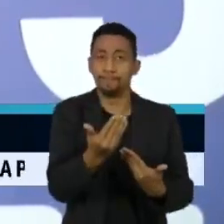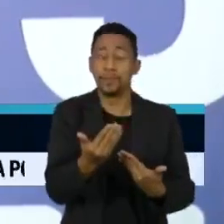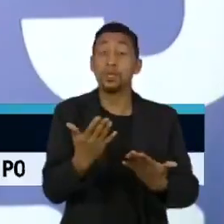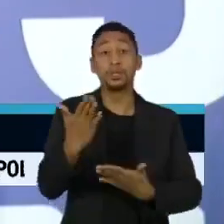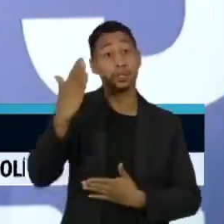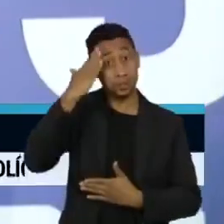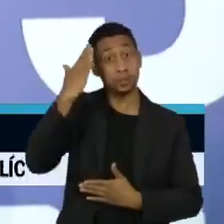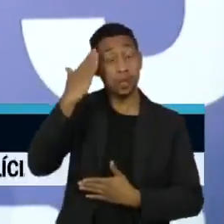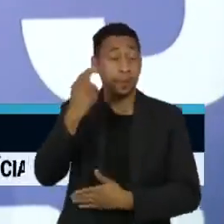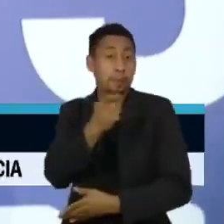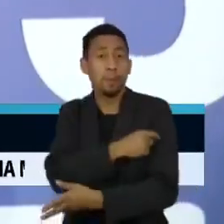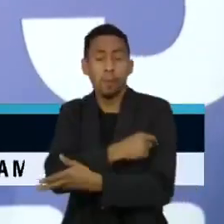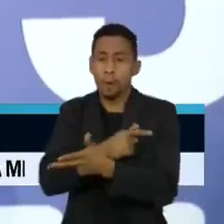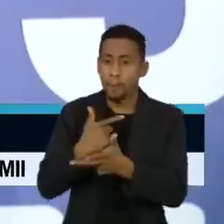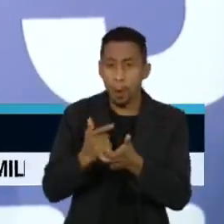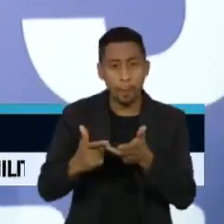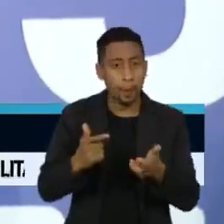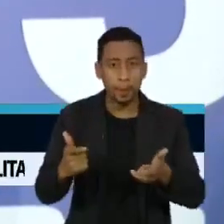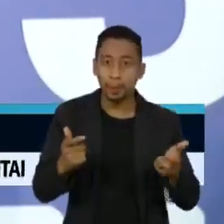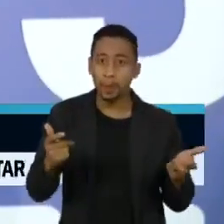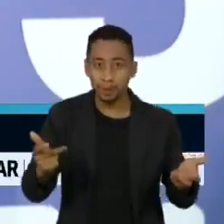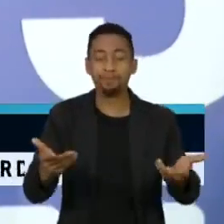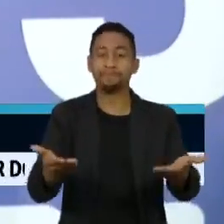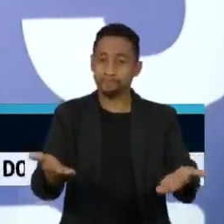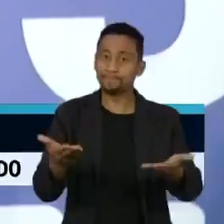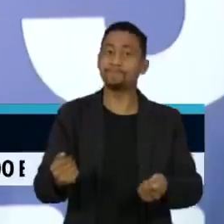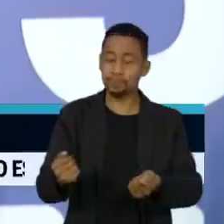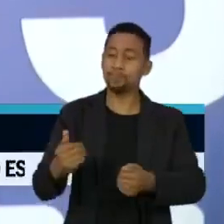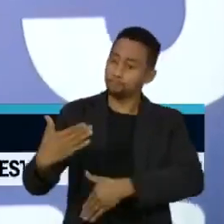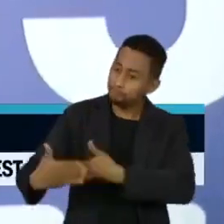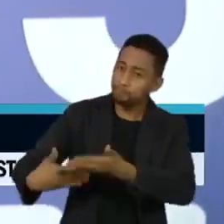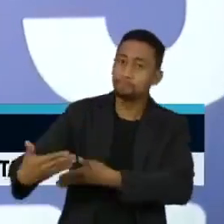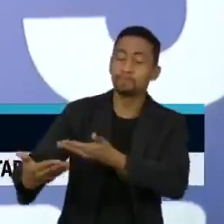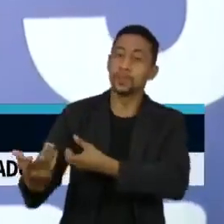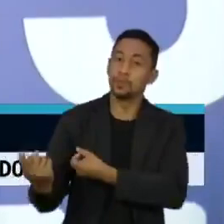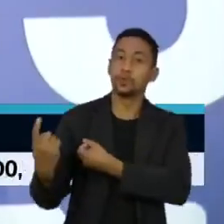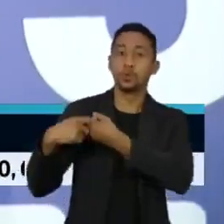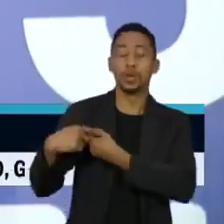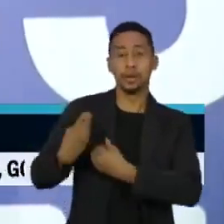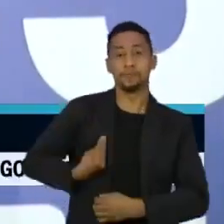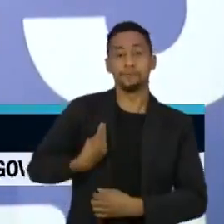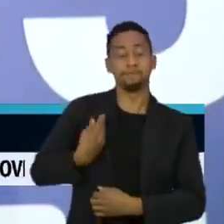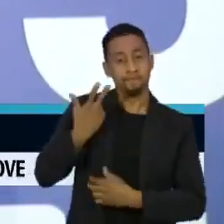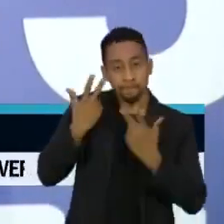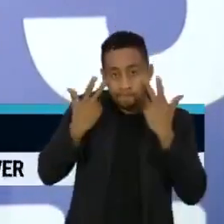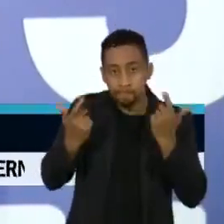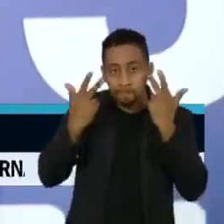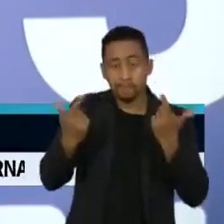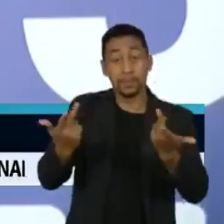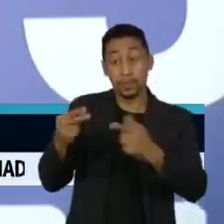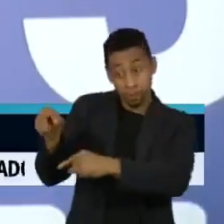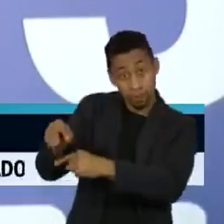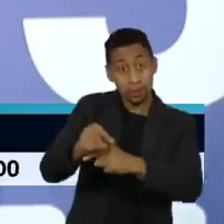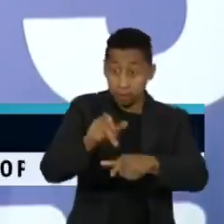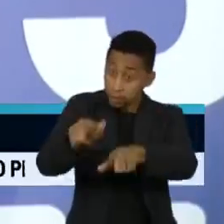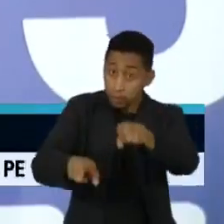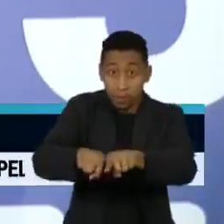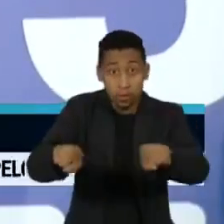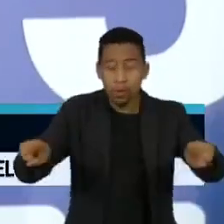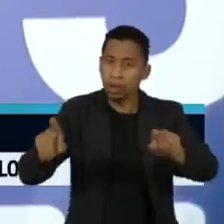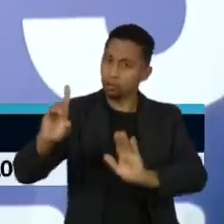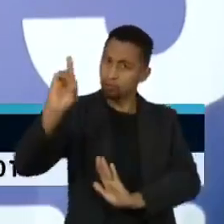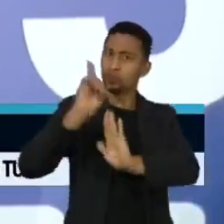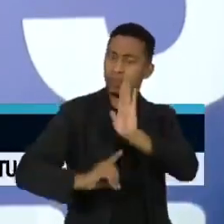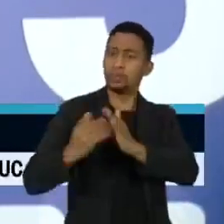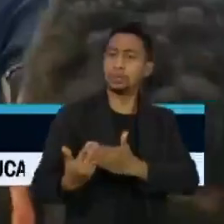a vacina é o antídoto, a vacina é o que vai nos fazer voltar à vida normal e proteger vidas, que é o direito